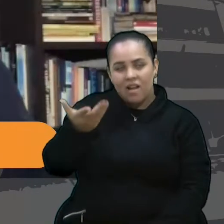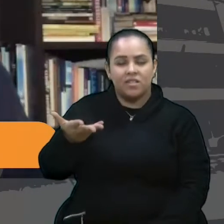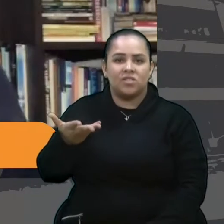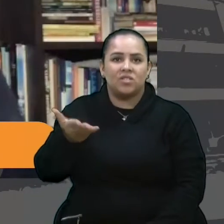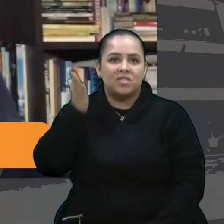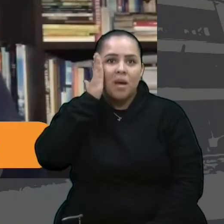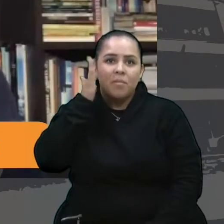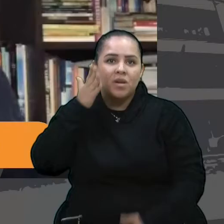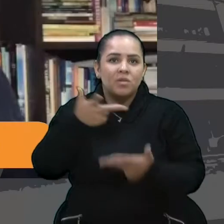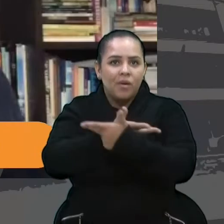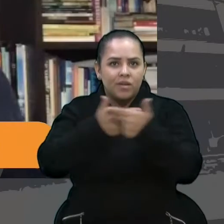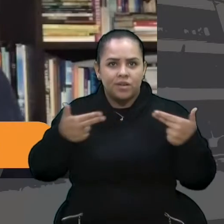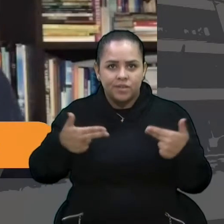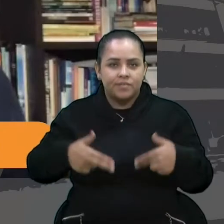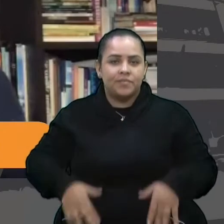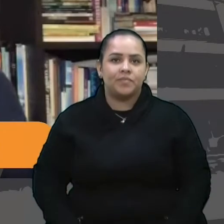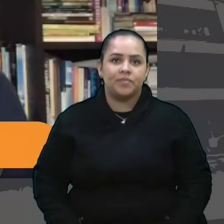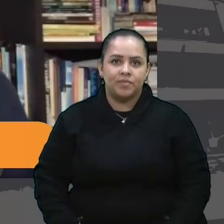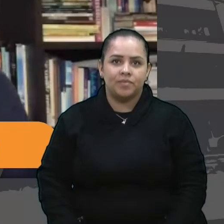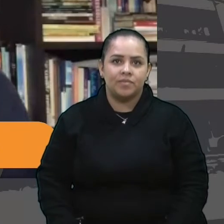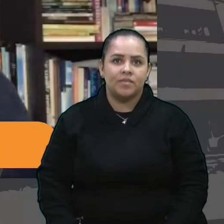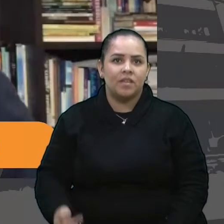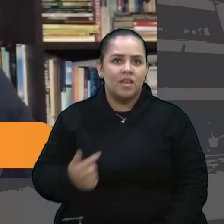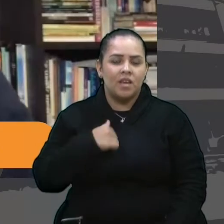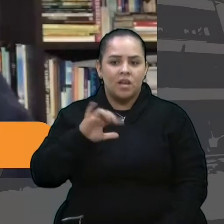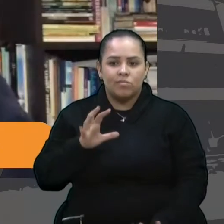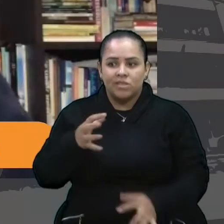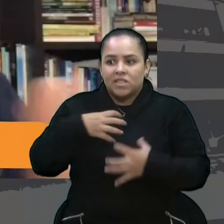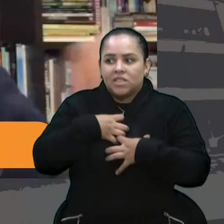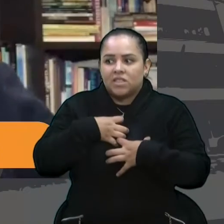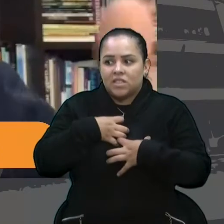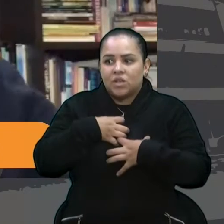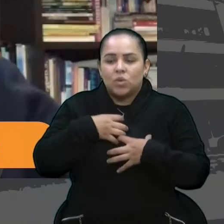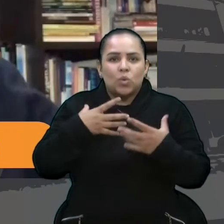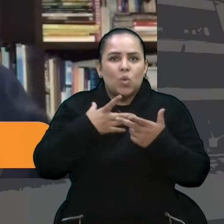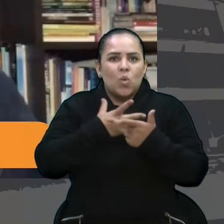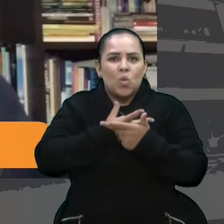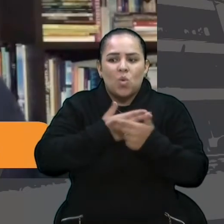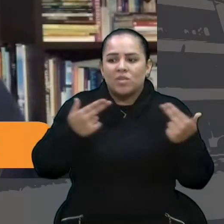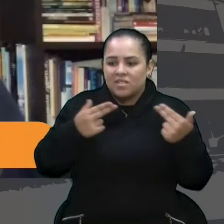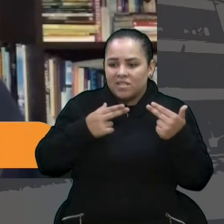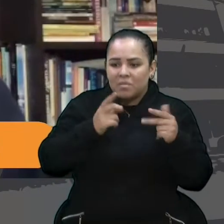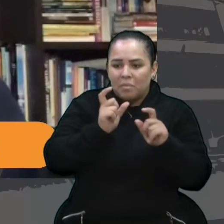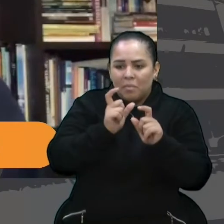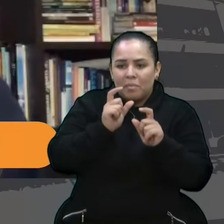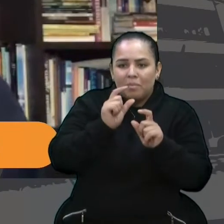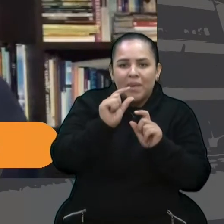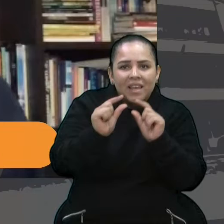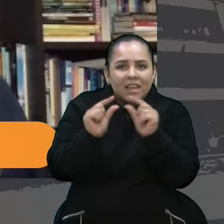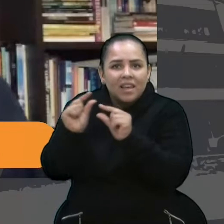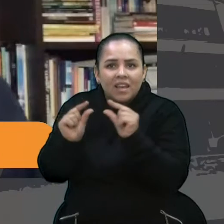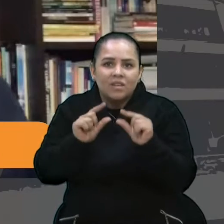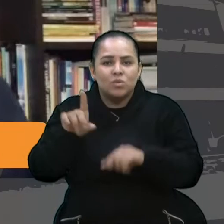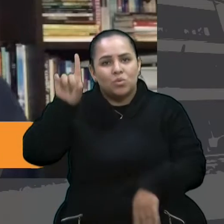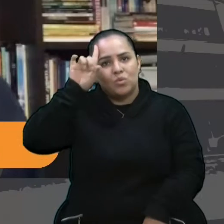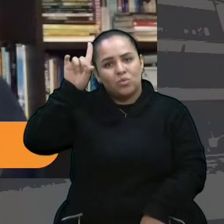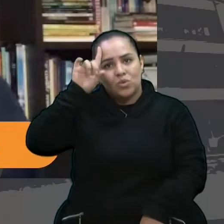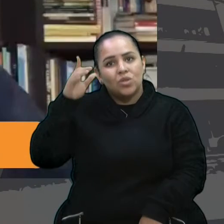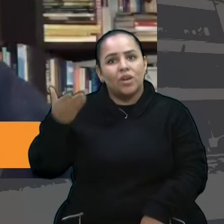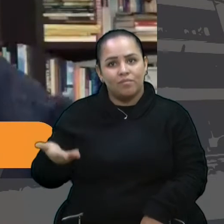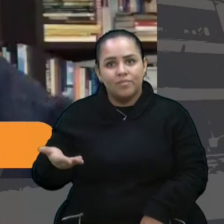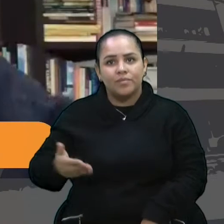Então, eu sinto muito, coisinhas banais do dia a dia. Né?